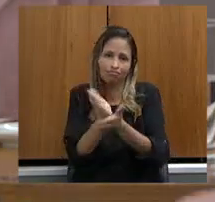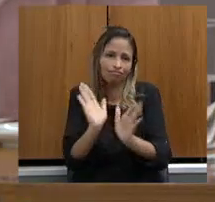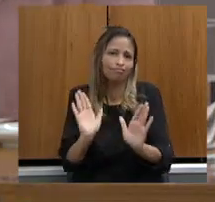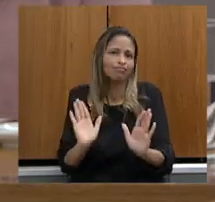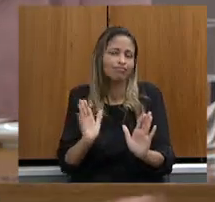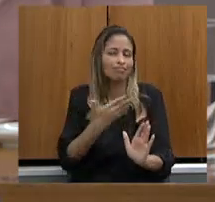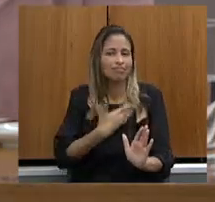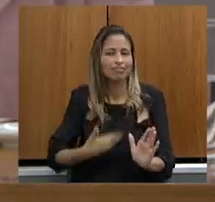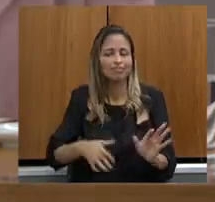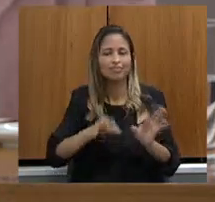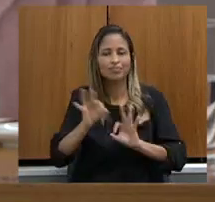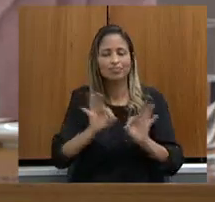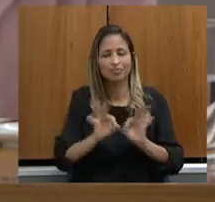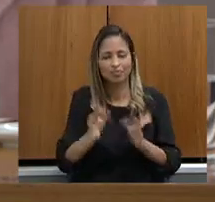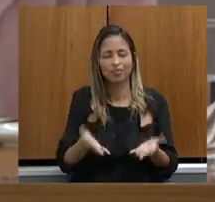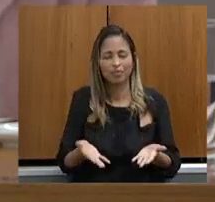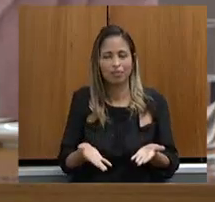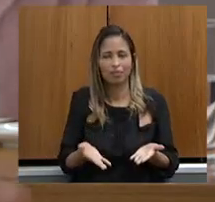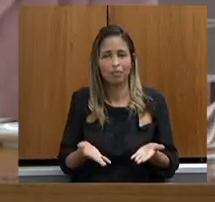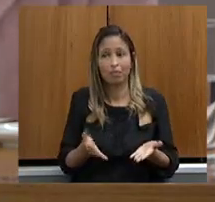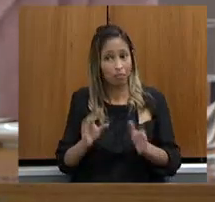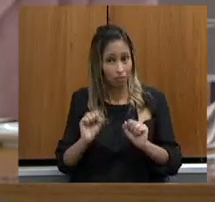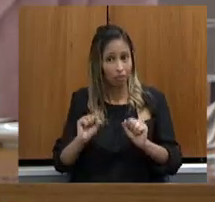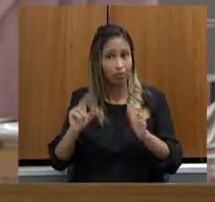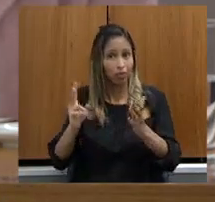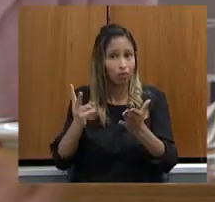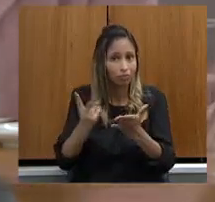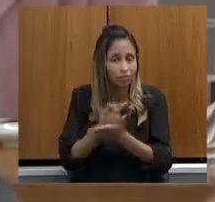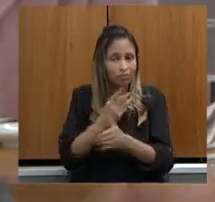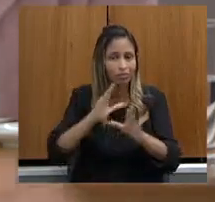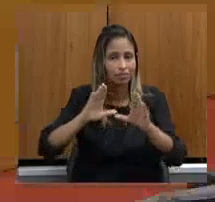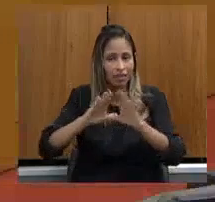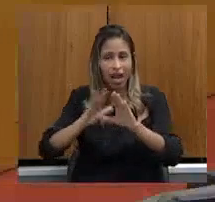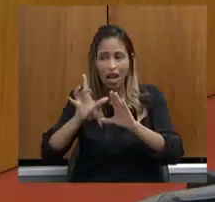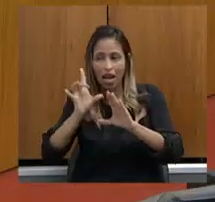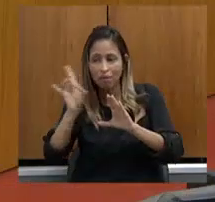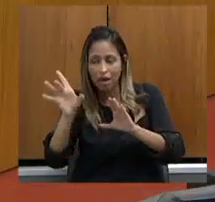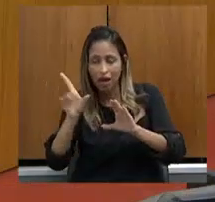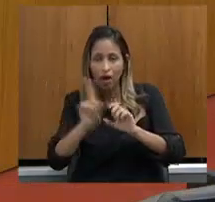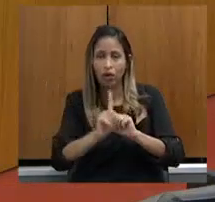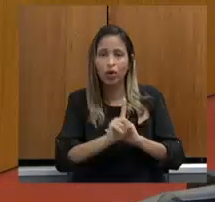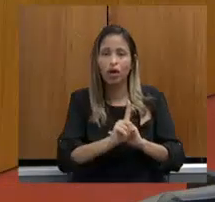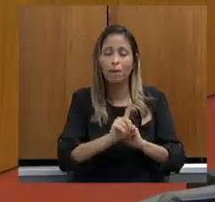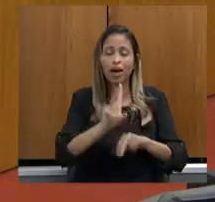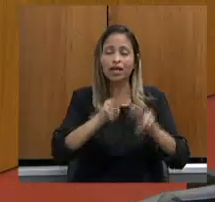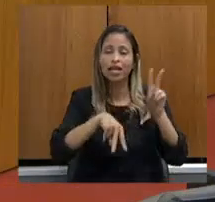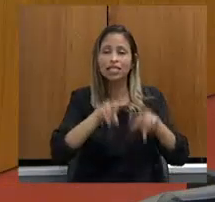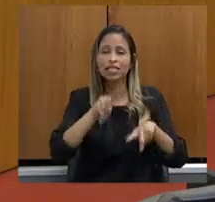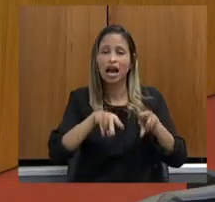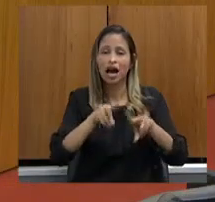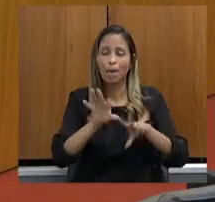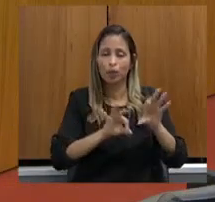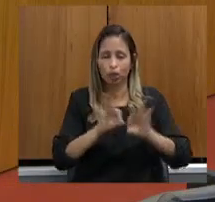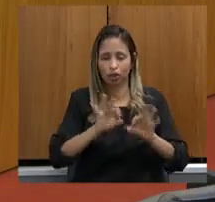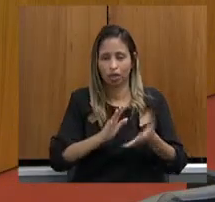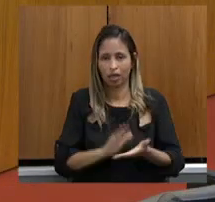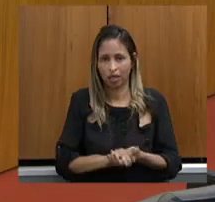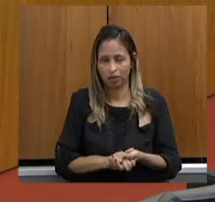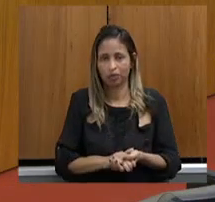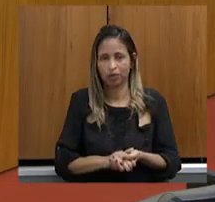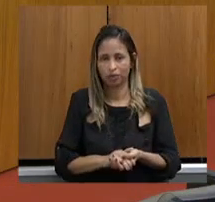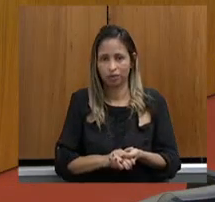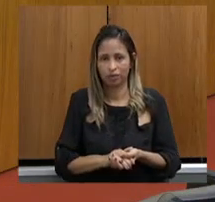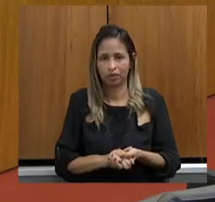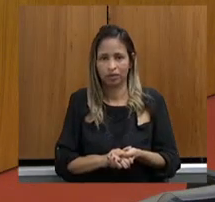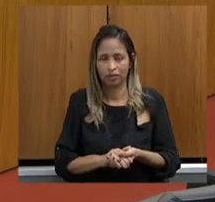Estado como é né é previsto da Assembleia Legislativa sua Total Independência para analisar os projetos do governo do estado então isso